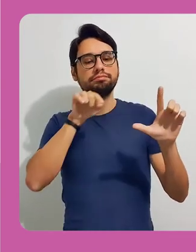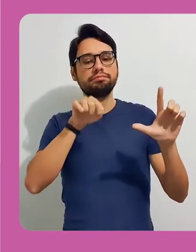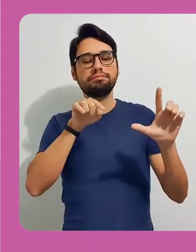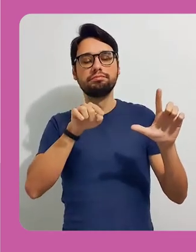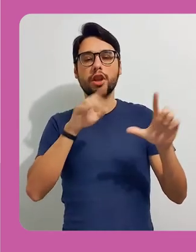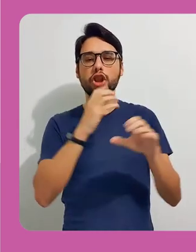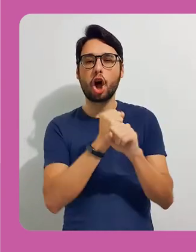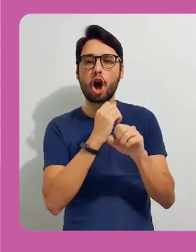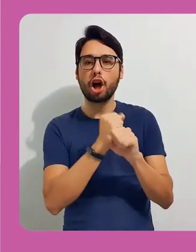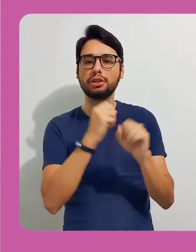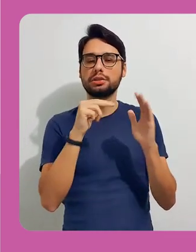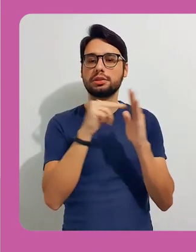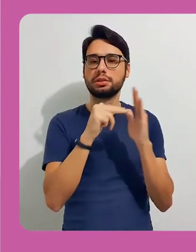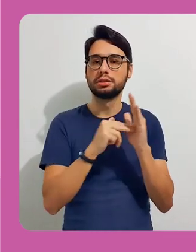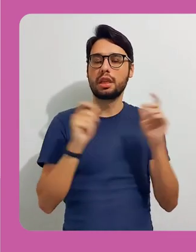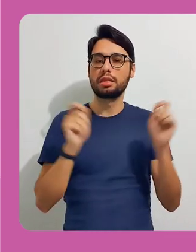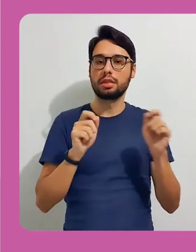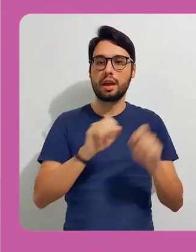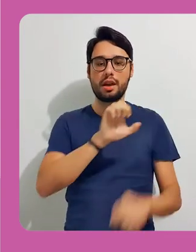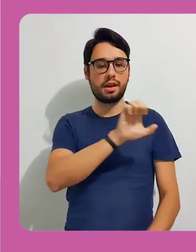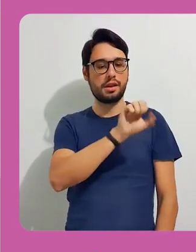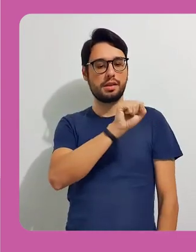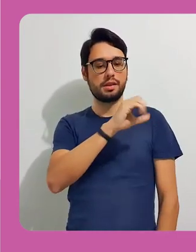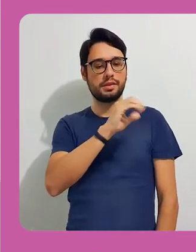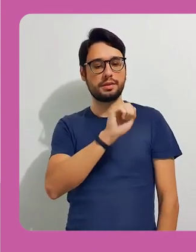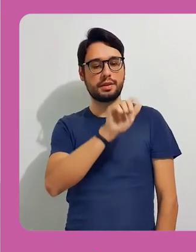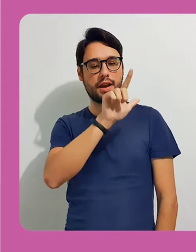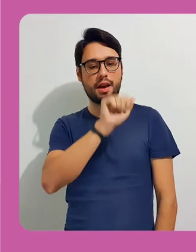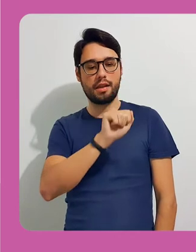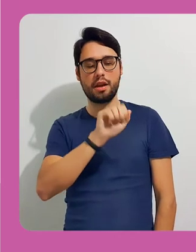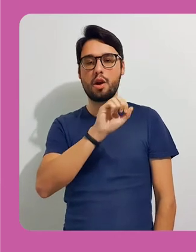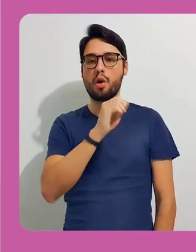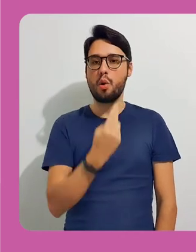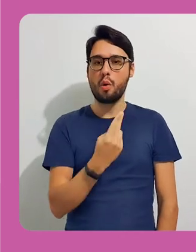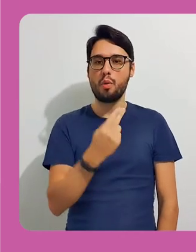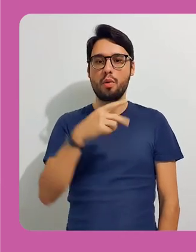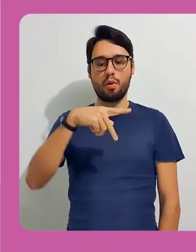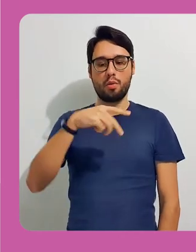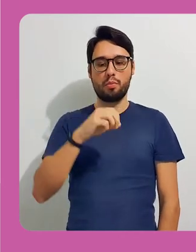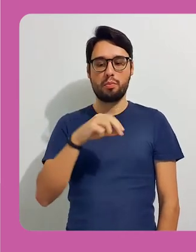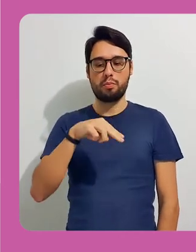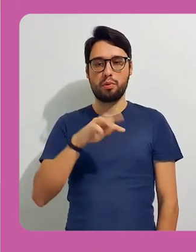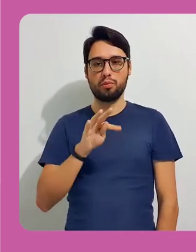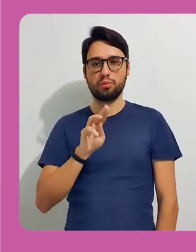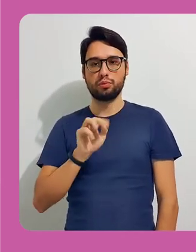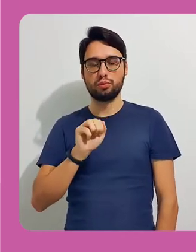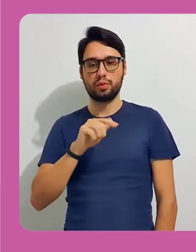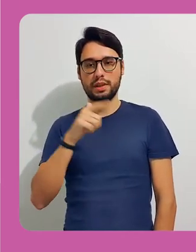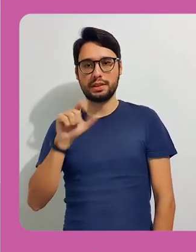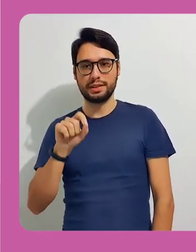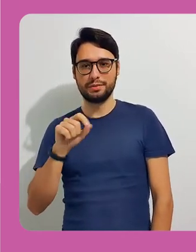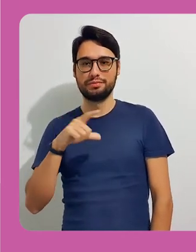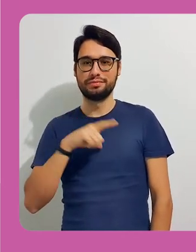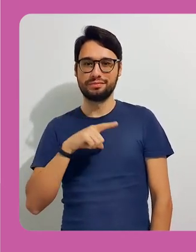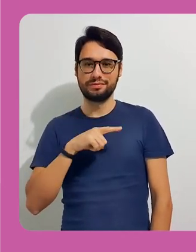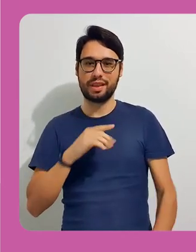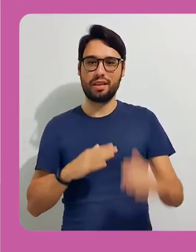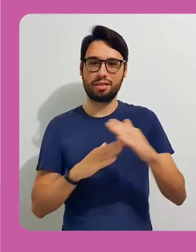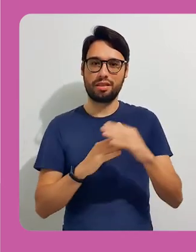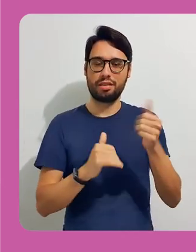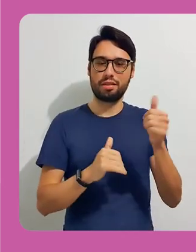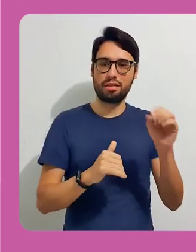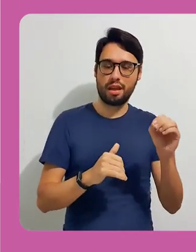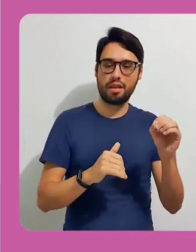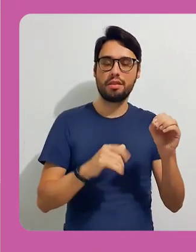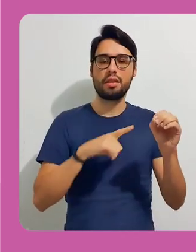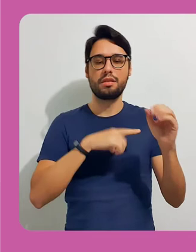limitado se você quiser mais de uma duas vezes tá nota a gente pode ter